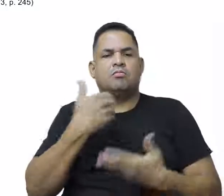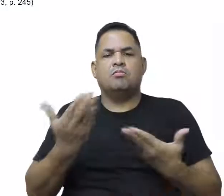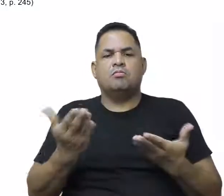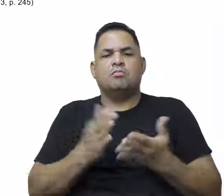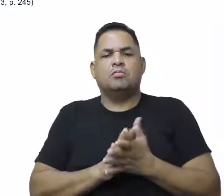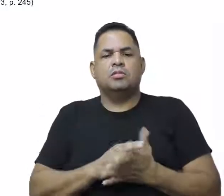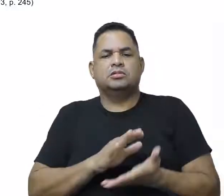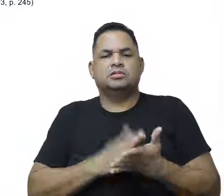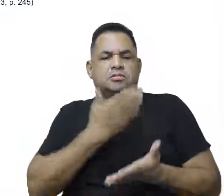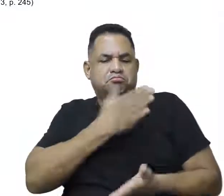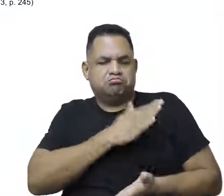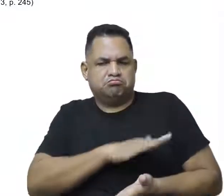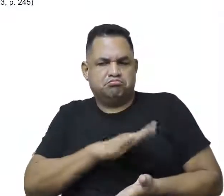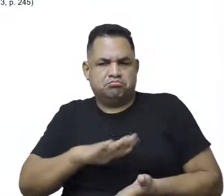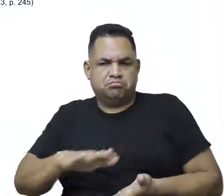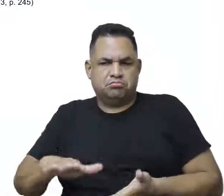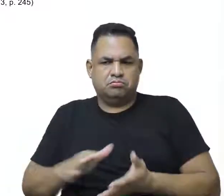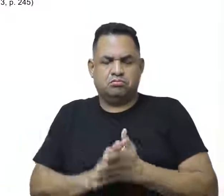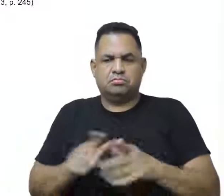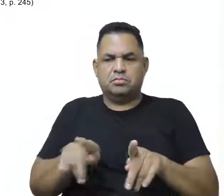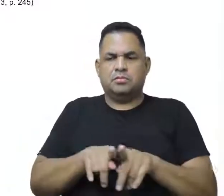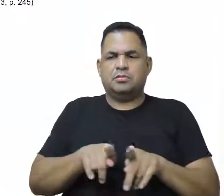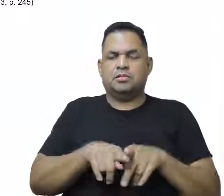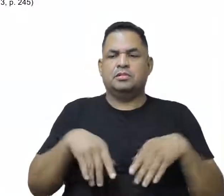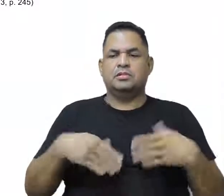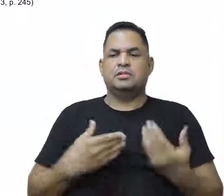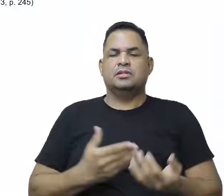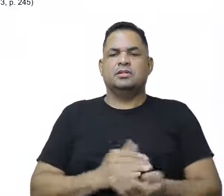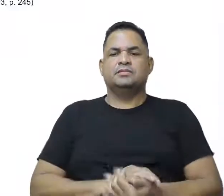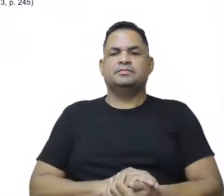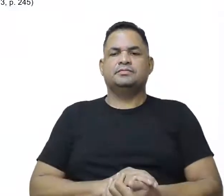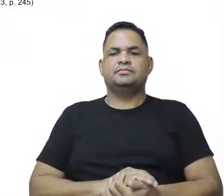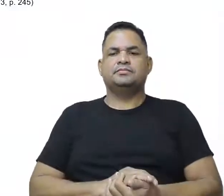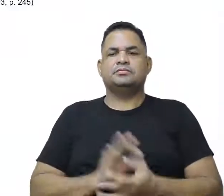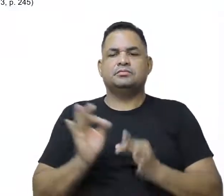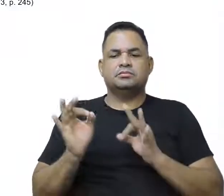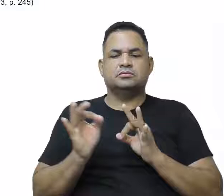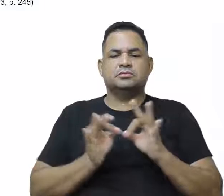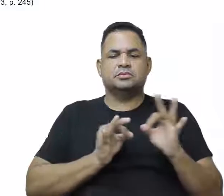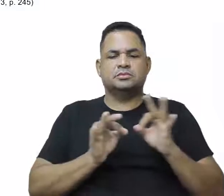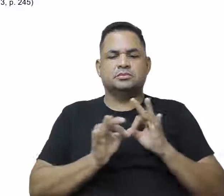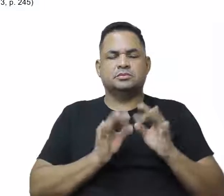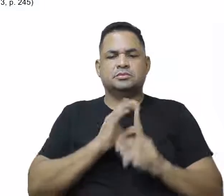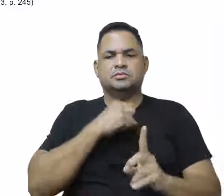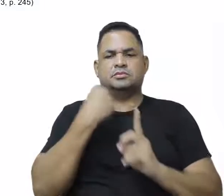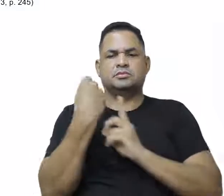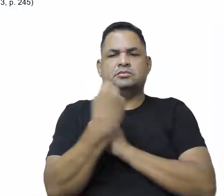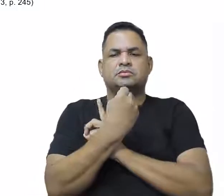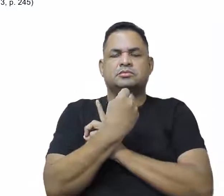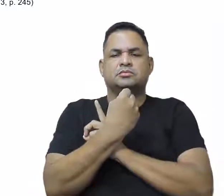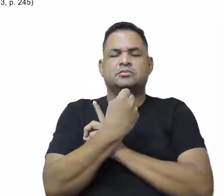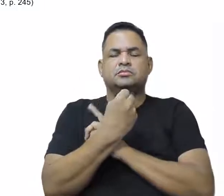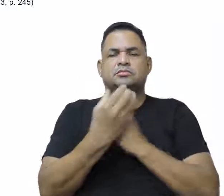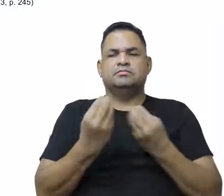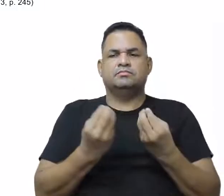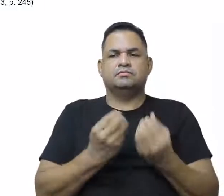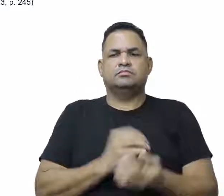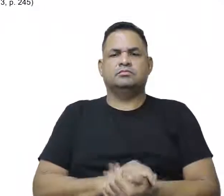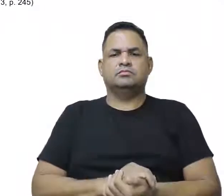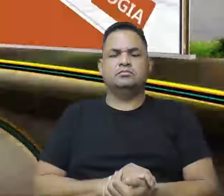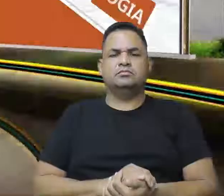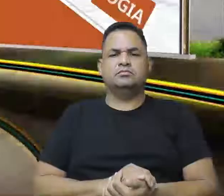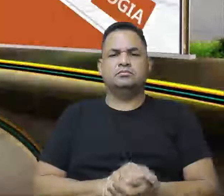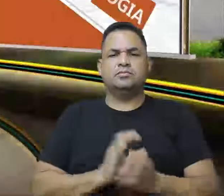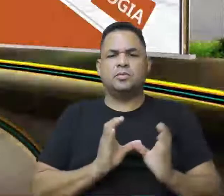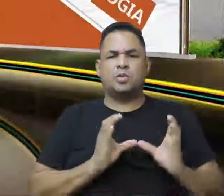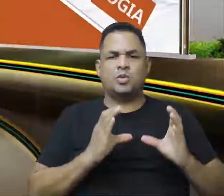com as crianças. E olha só, é construído socialmente, né? É algo que um